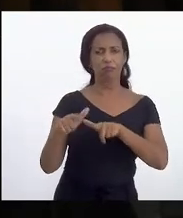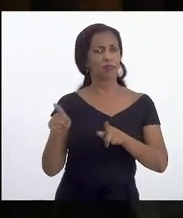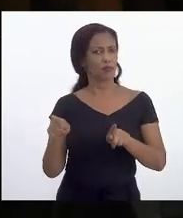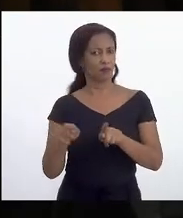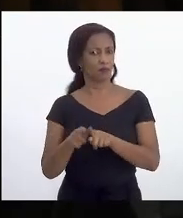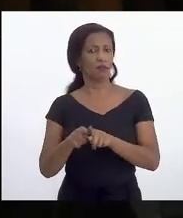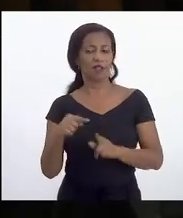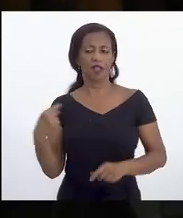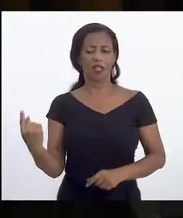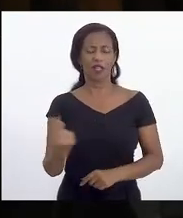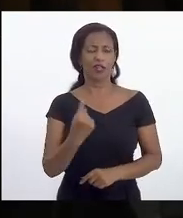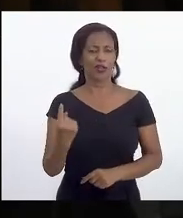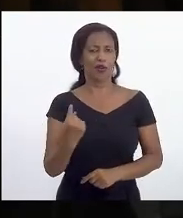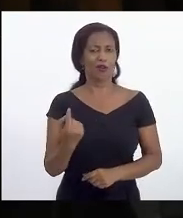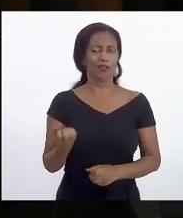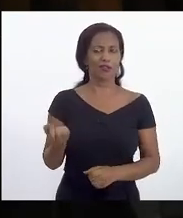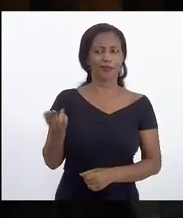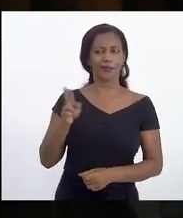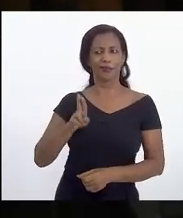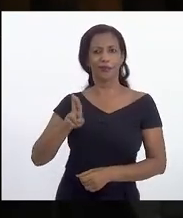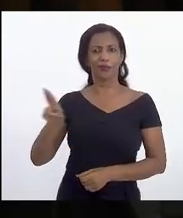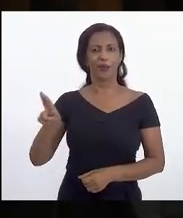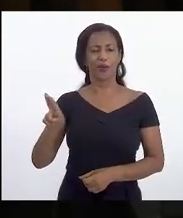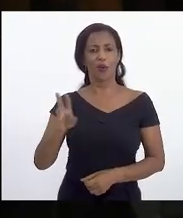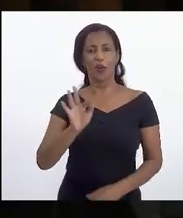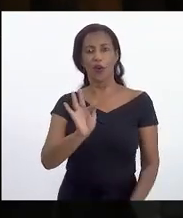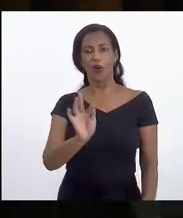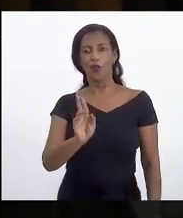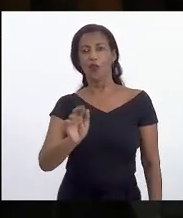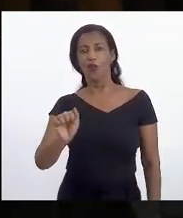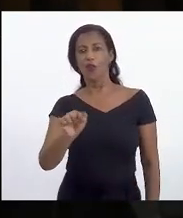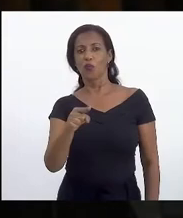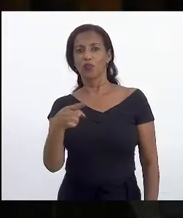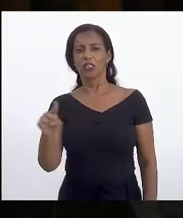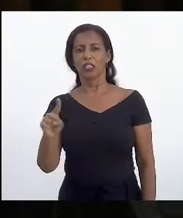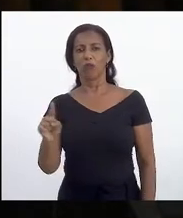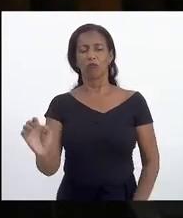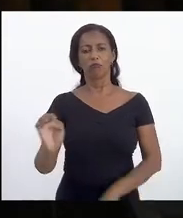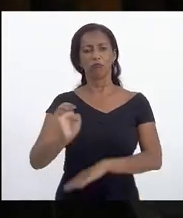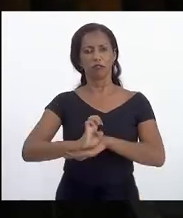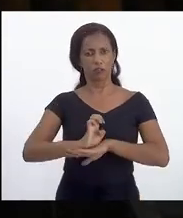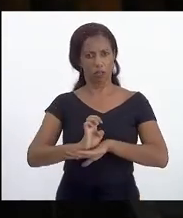que nós denominamos de função de estado